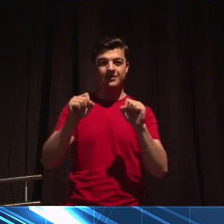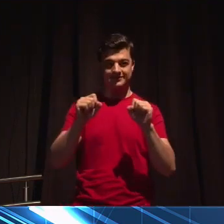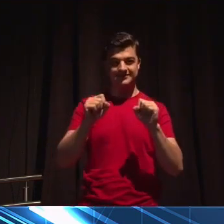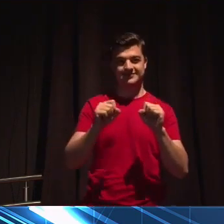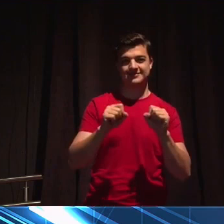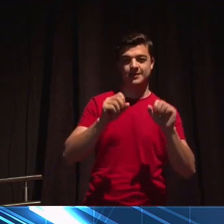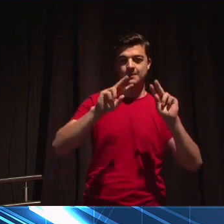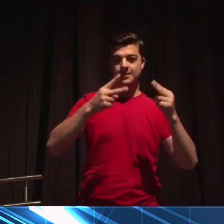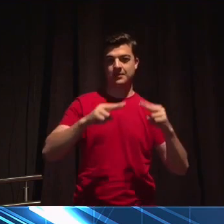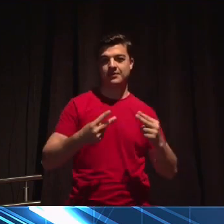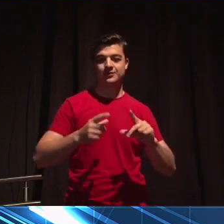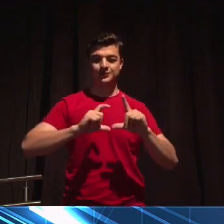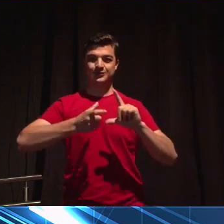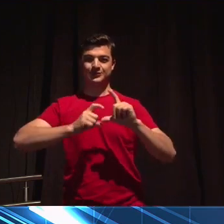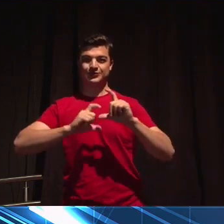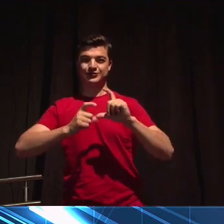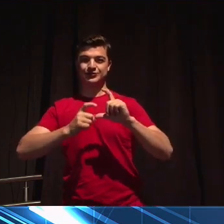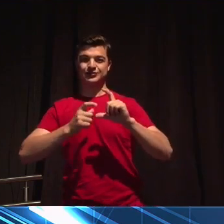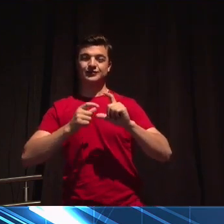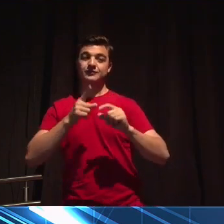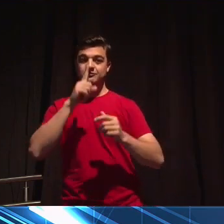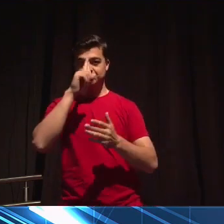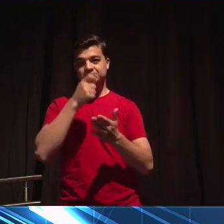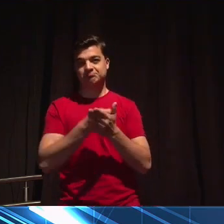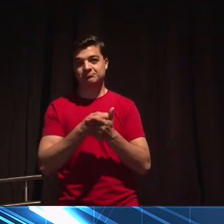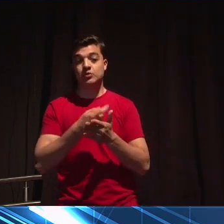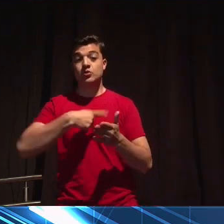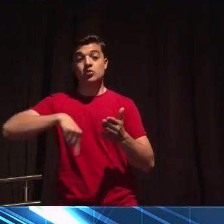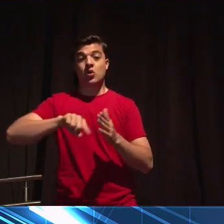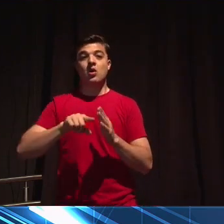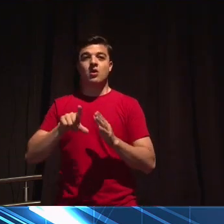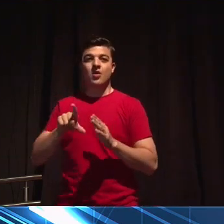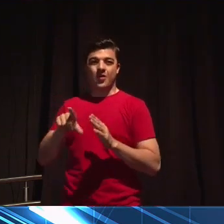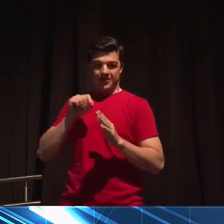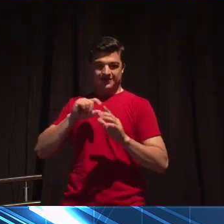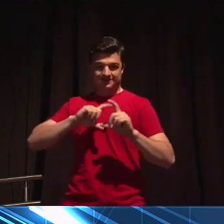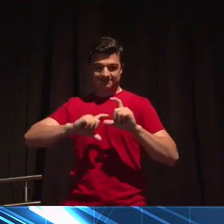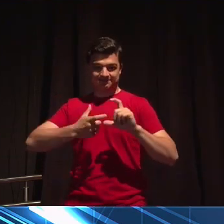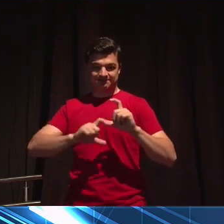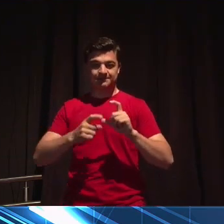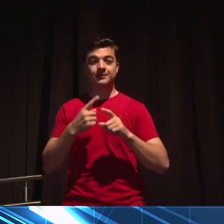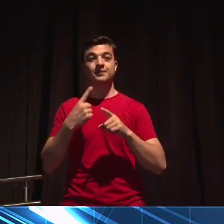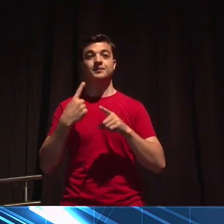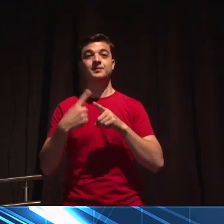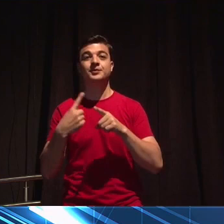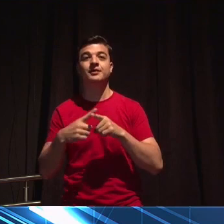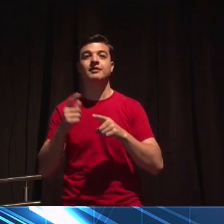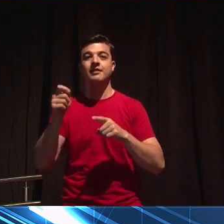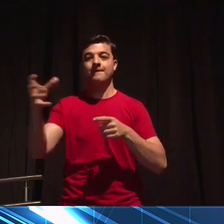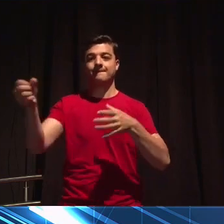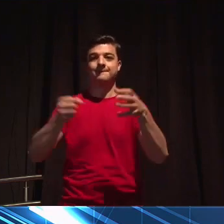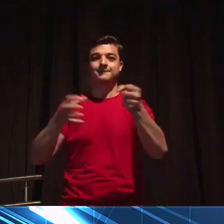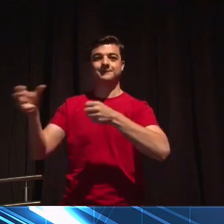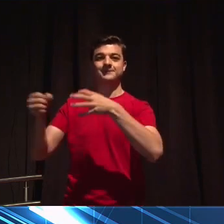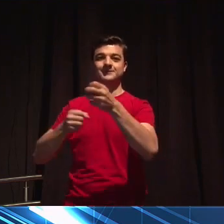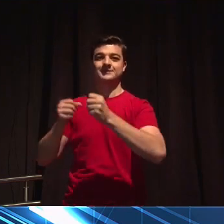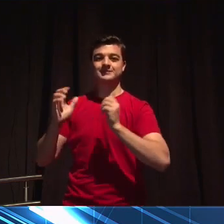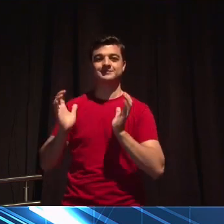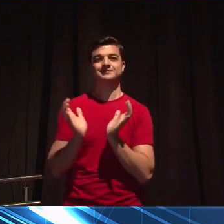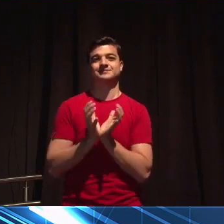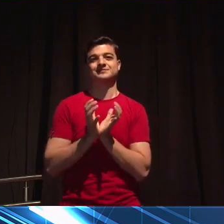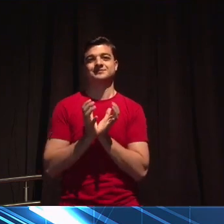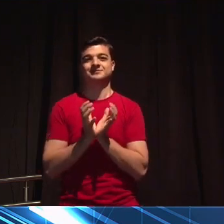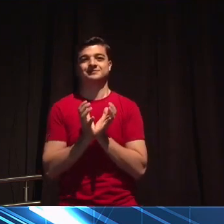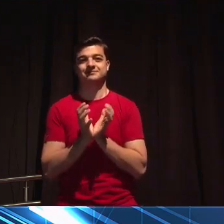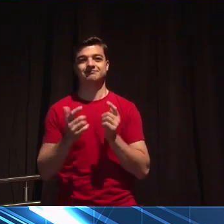para nós de Node lá foi muito mais por poder contratar gente, escalar, mover gente entre times. Então tinha o time que trabalhava no CLI, tinha o time